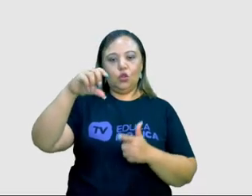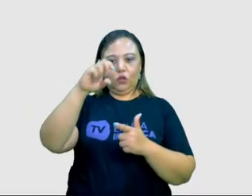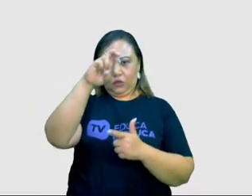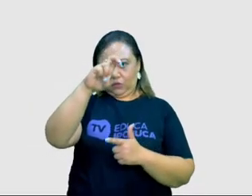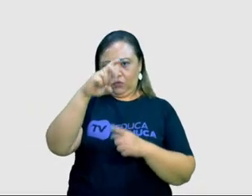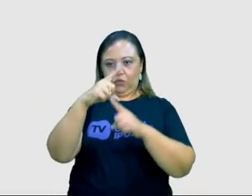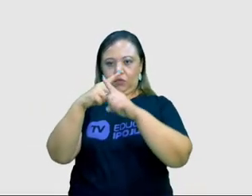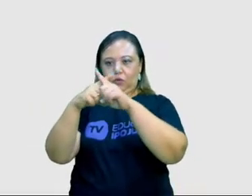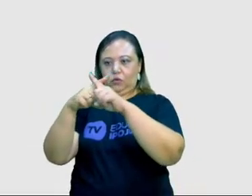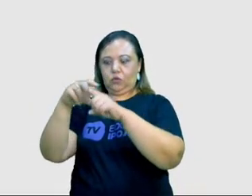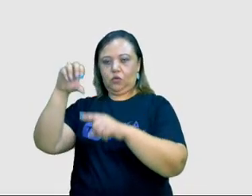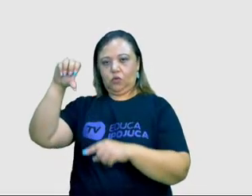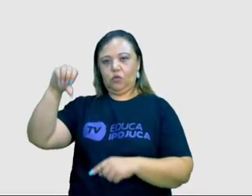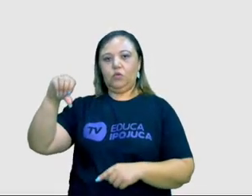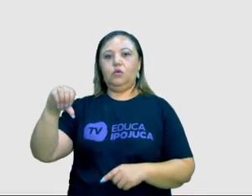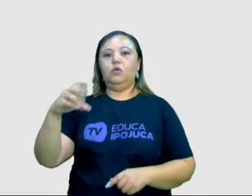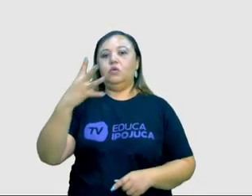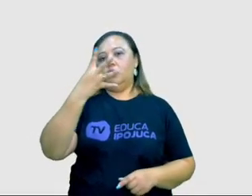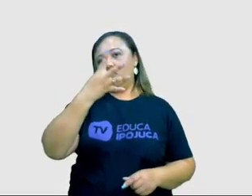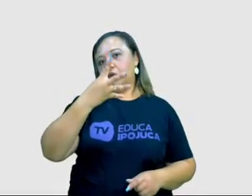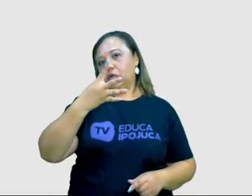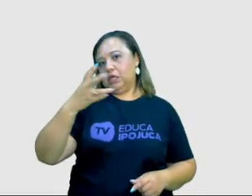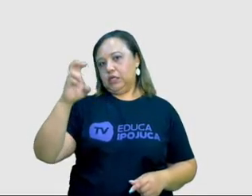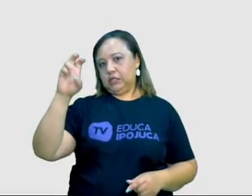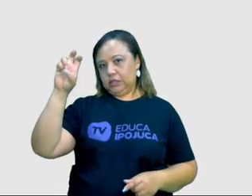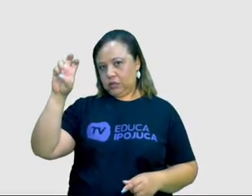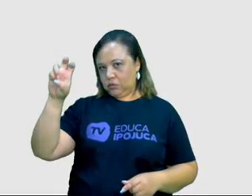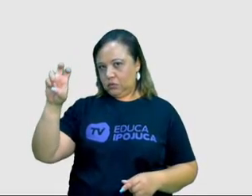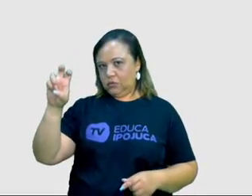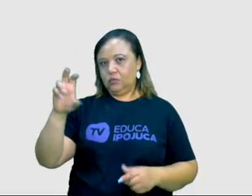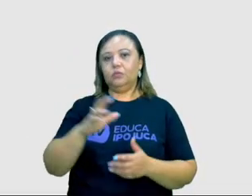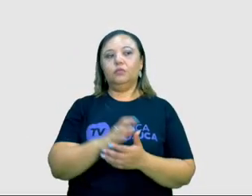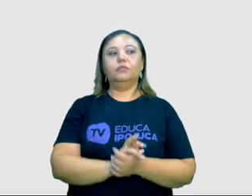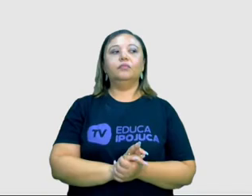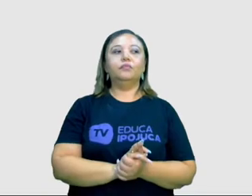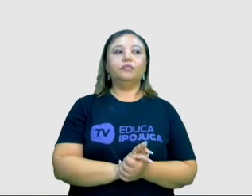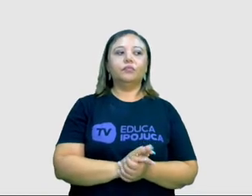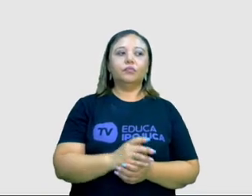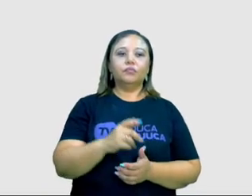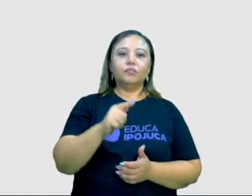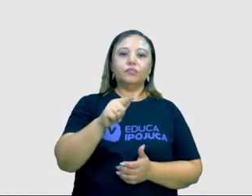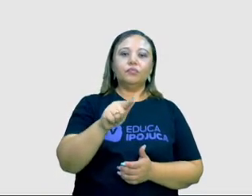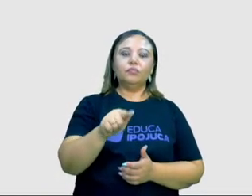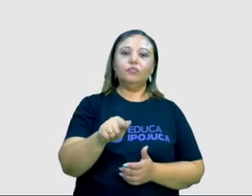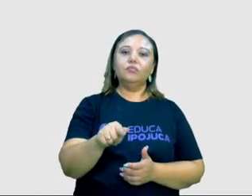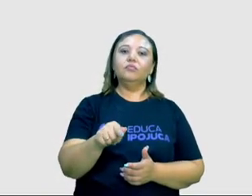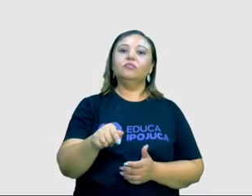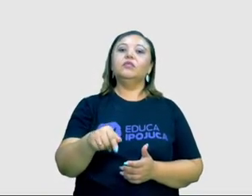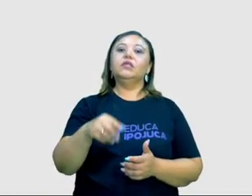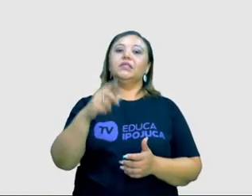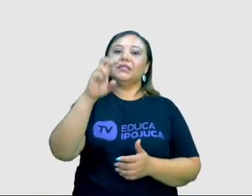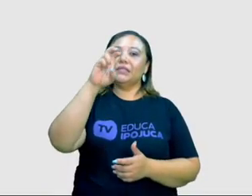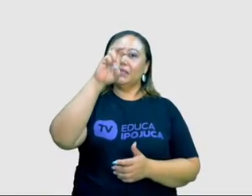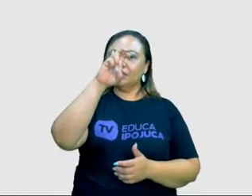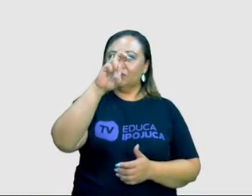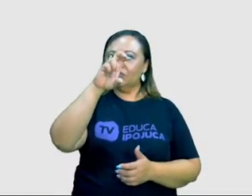dar 45. 5 vezes de 900 dá